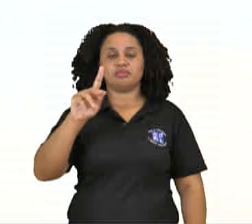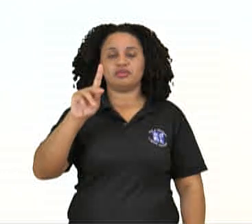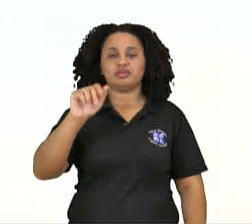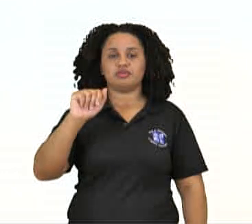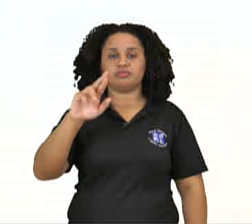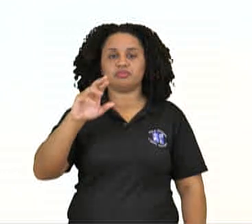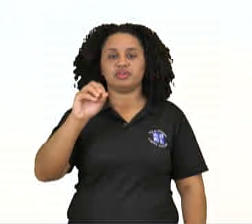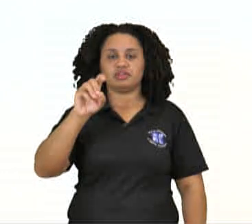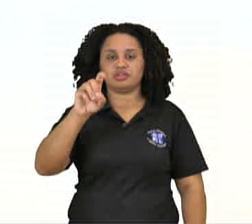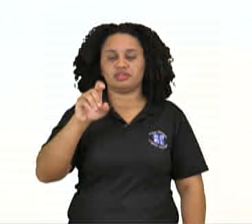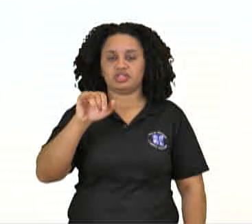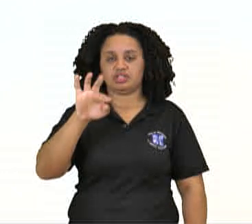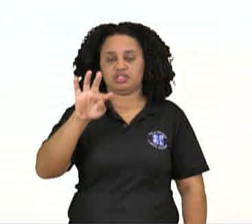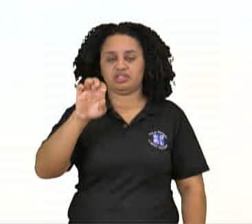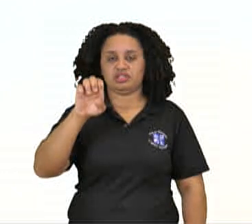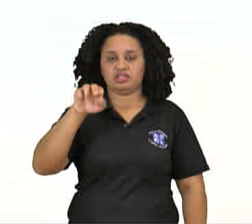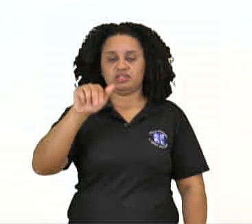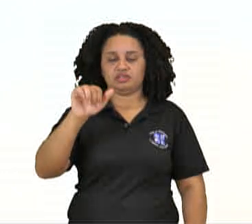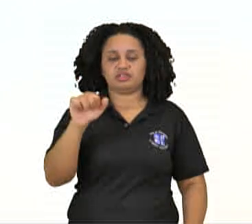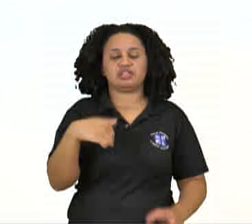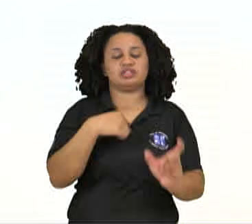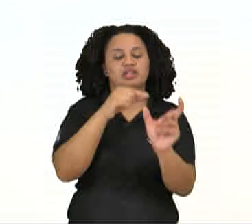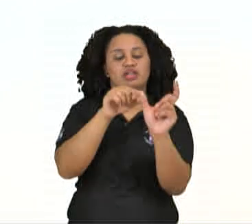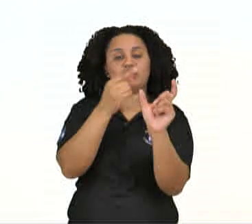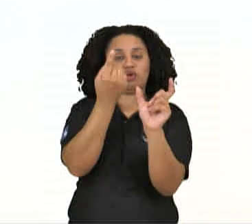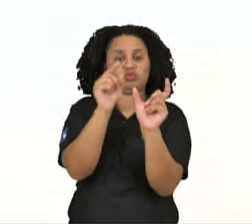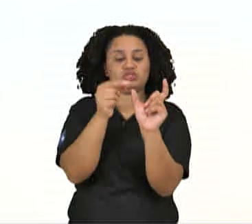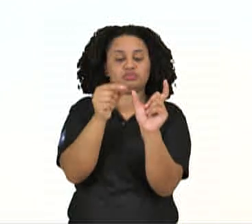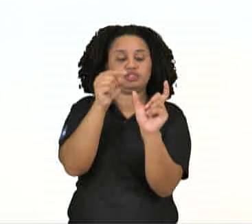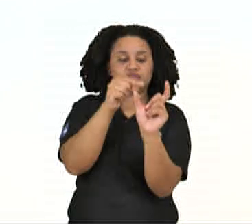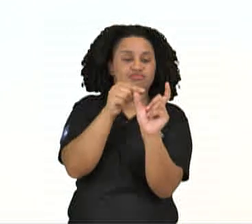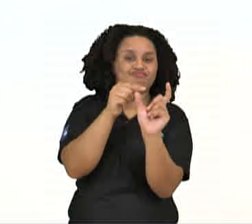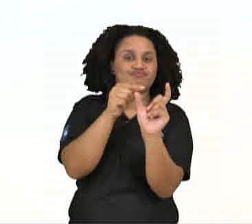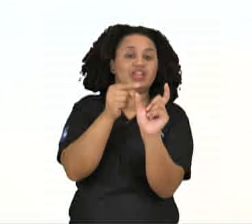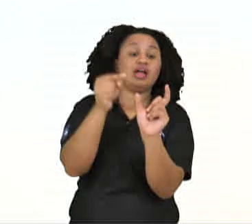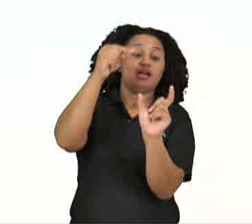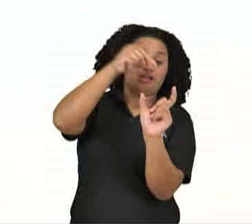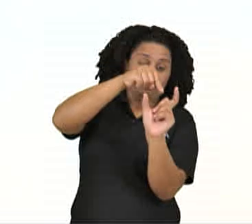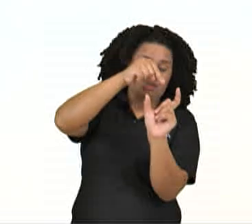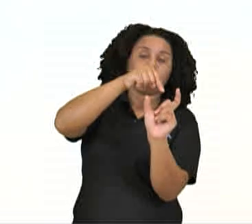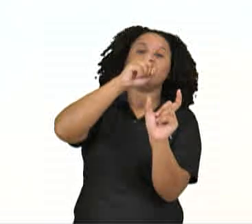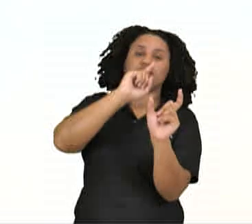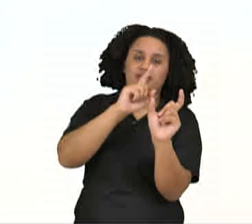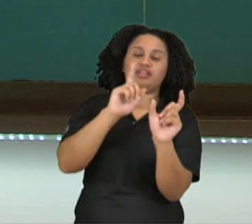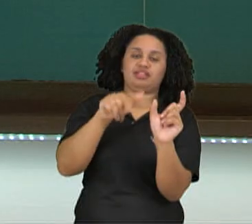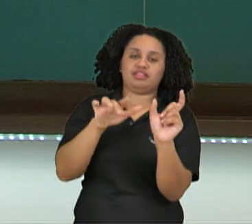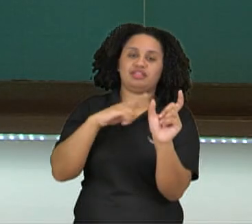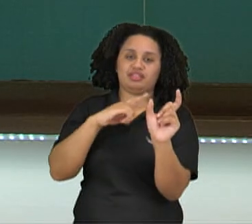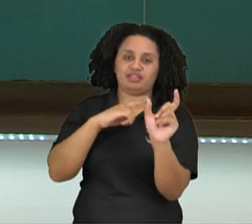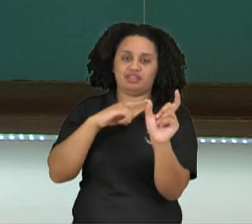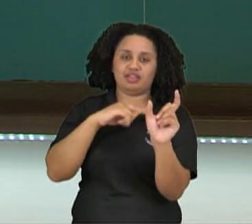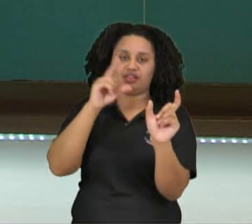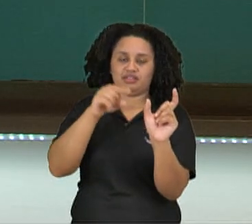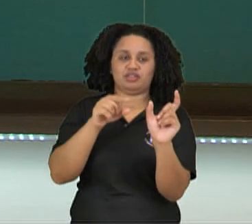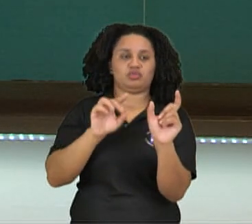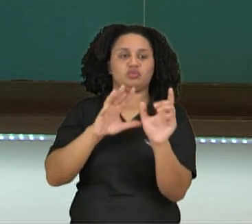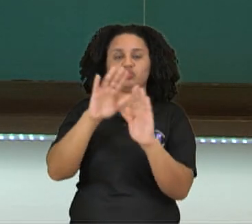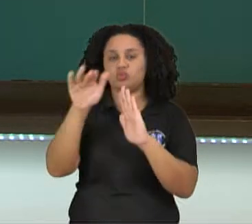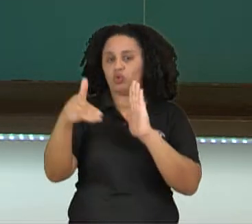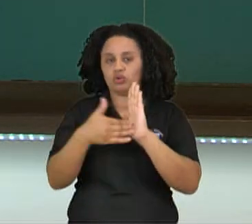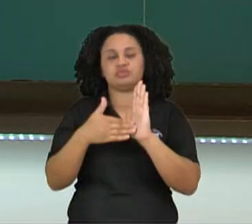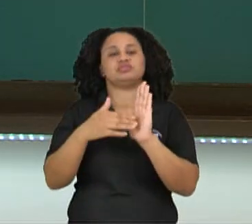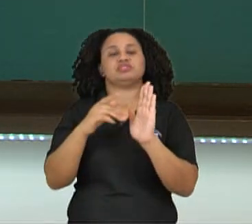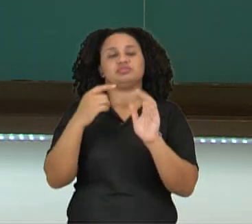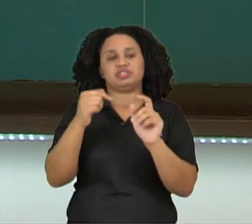têm a antepenúltima sílaba mais forte, todos os proparoxítonos são acentuados, certo? Sem